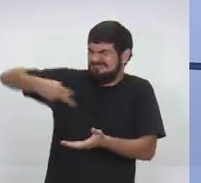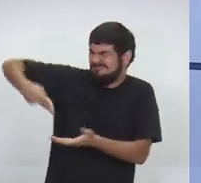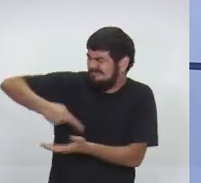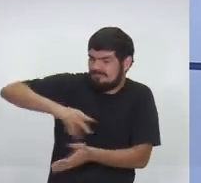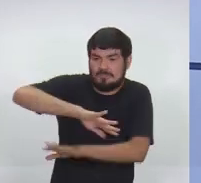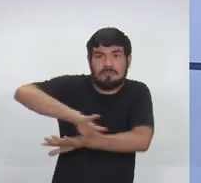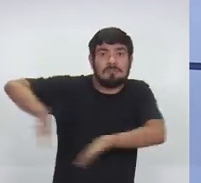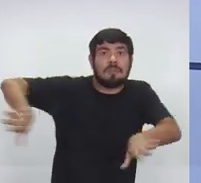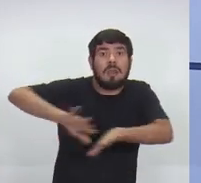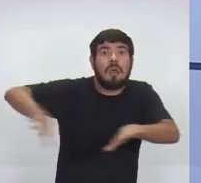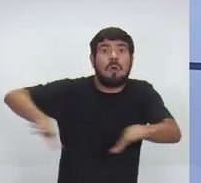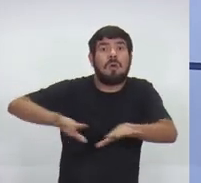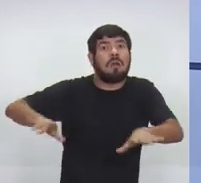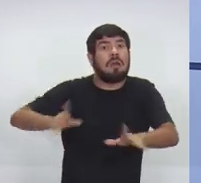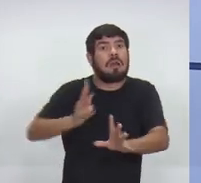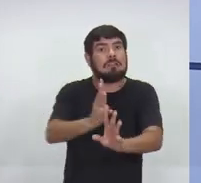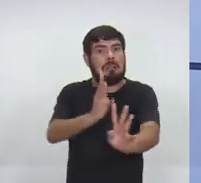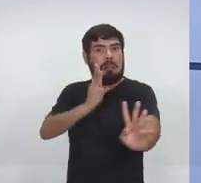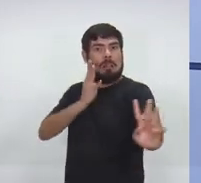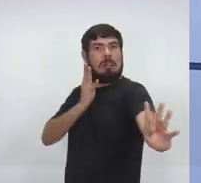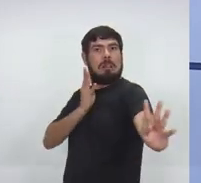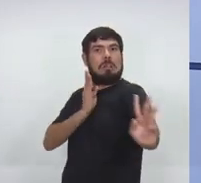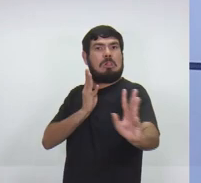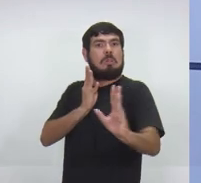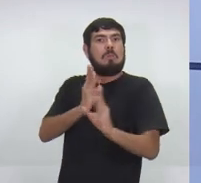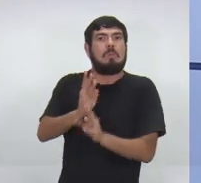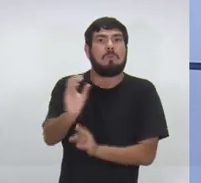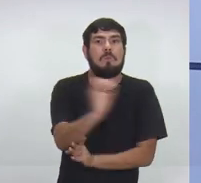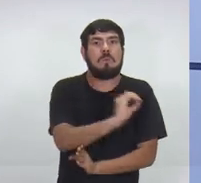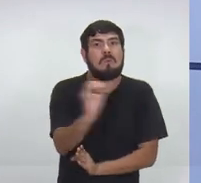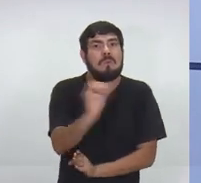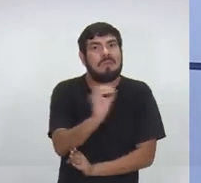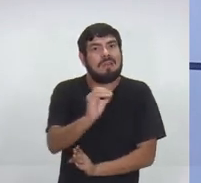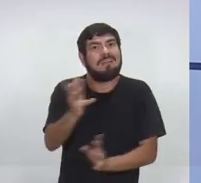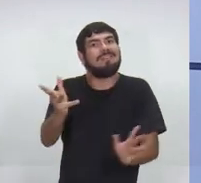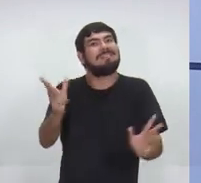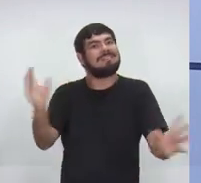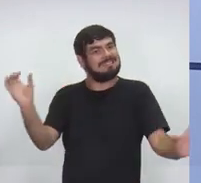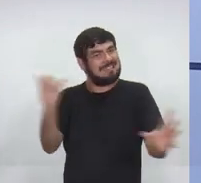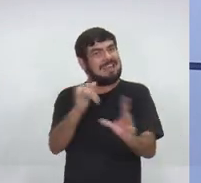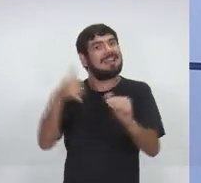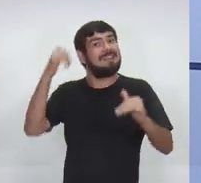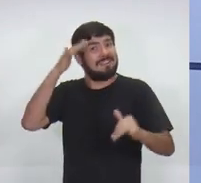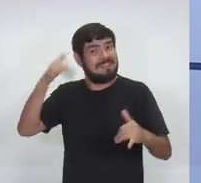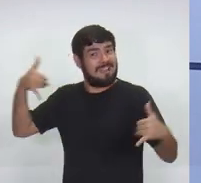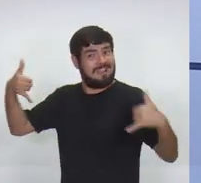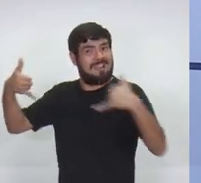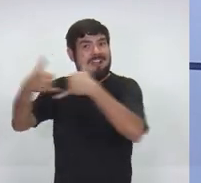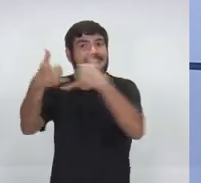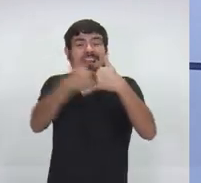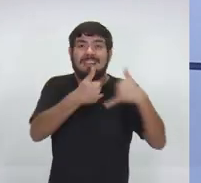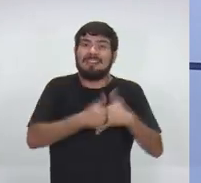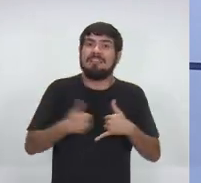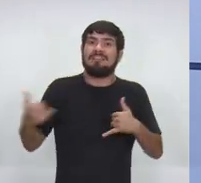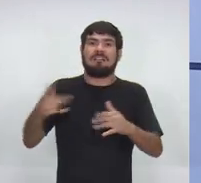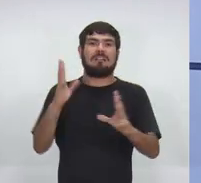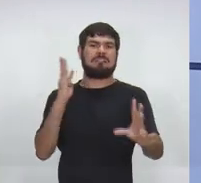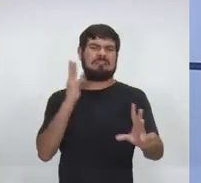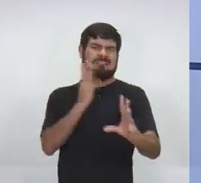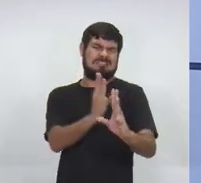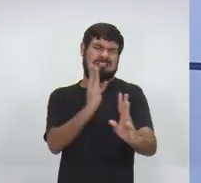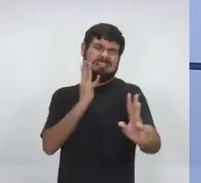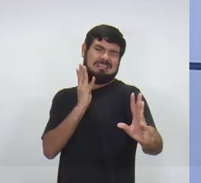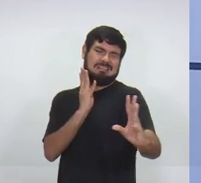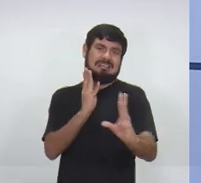136 mil pessoas da fila de espera de exames consultas e cirurgias zeramos diversas dessas filas e diversos desses procedimentos